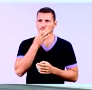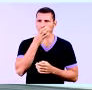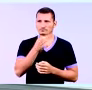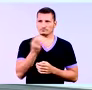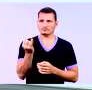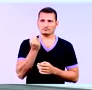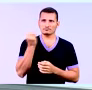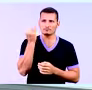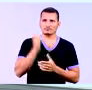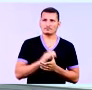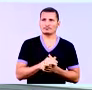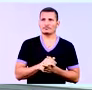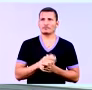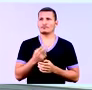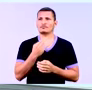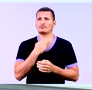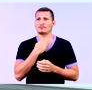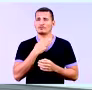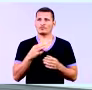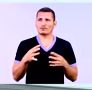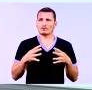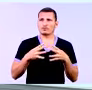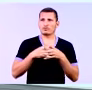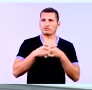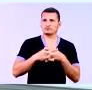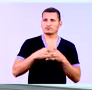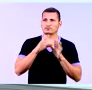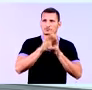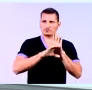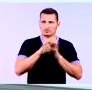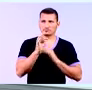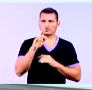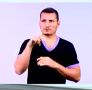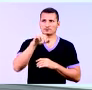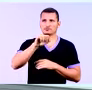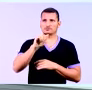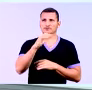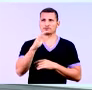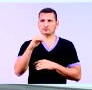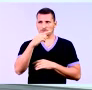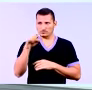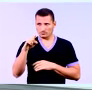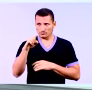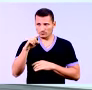ser feito. Olha, nós não podemos confundir o conceito de transação com